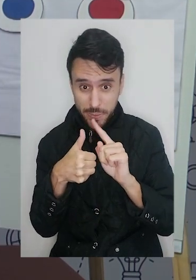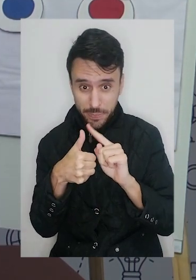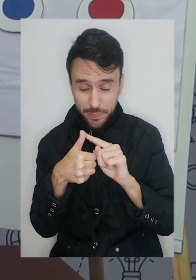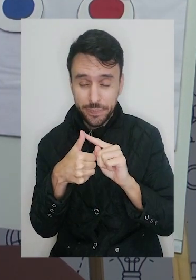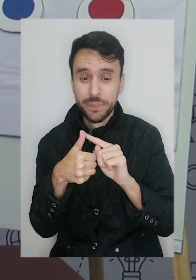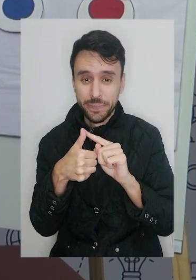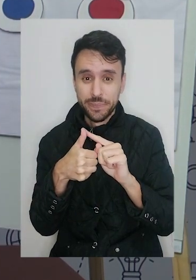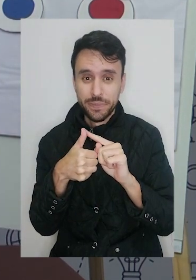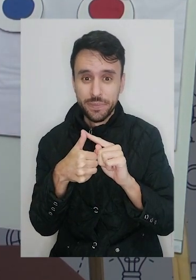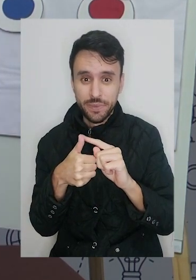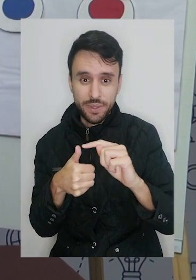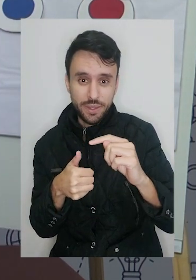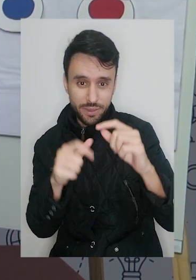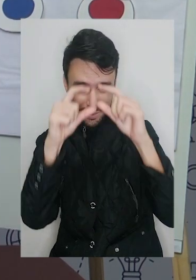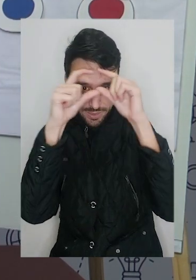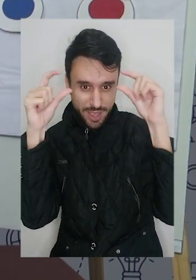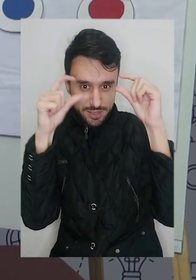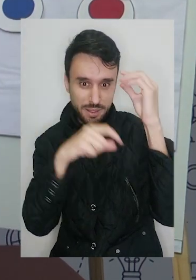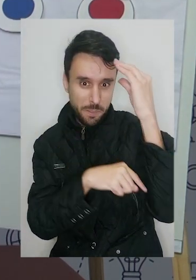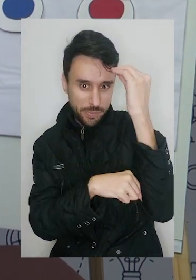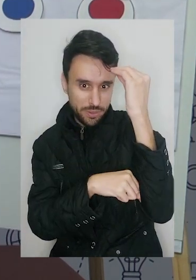como termômetro de testa.